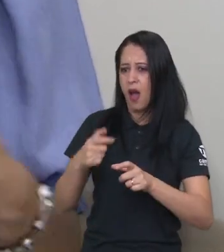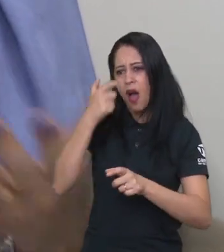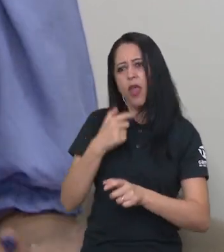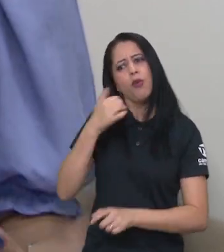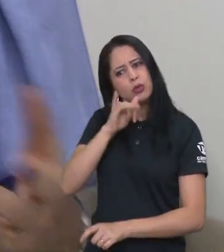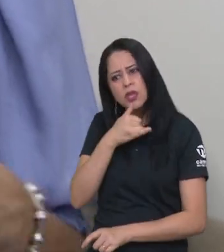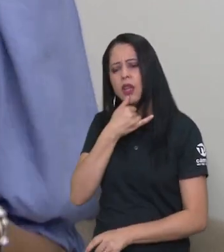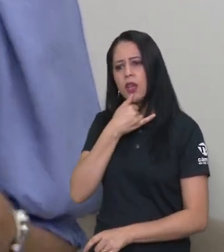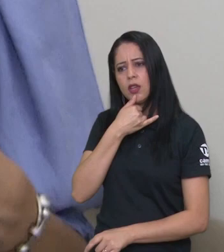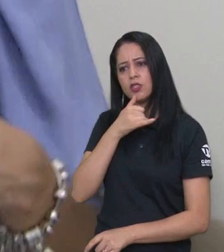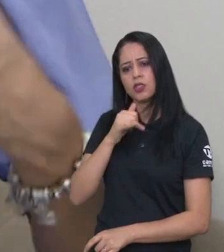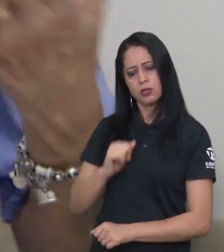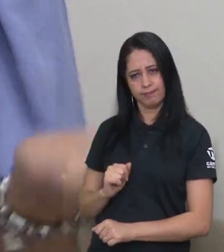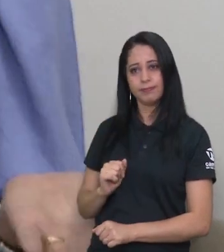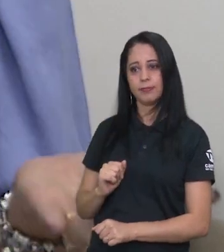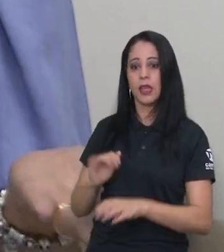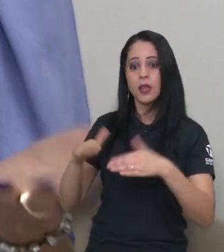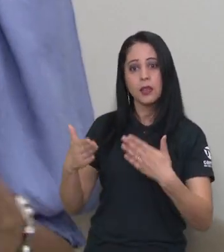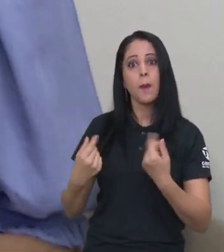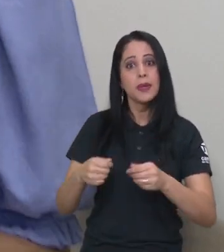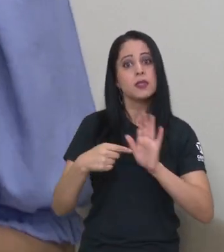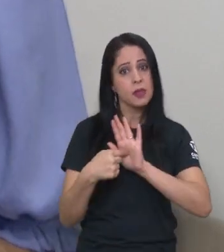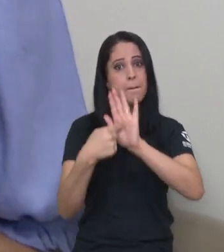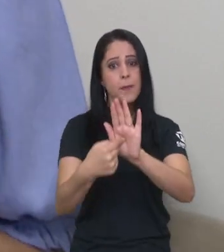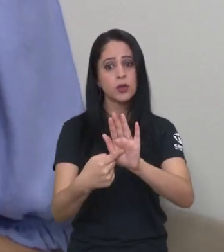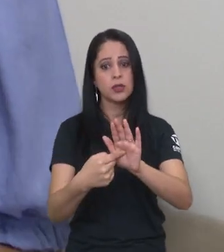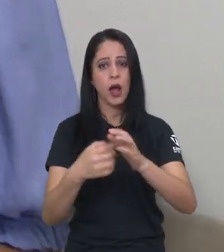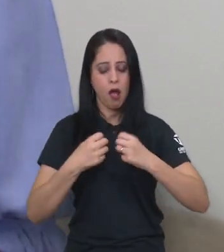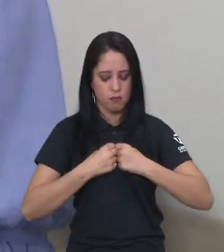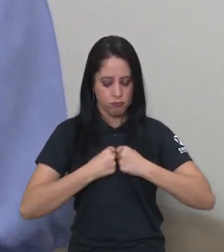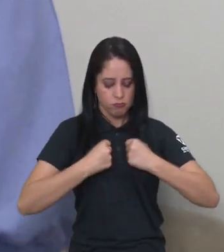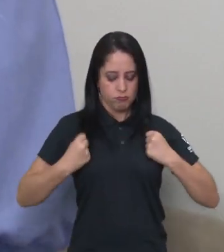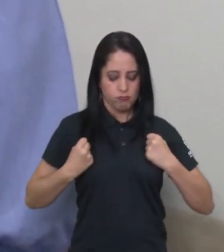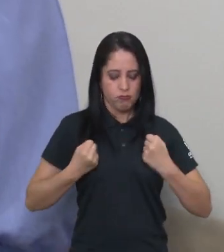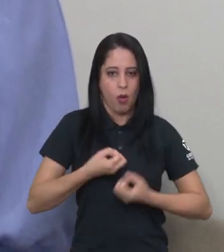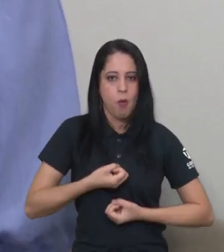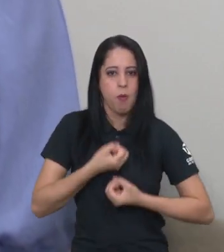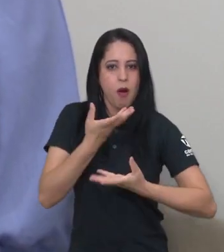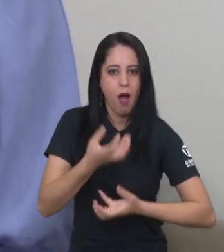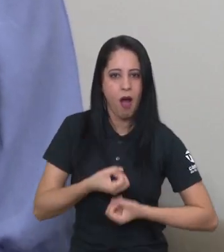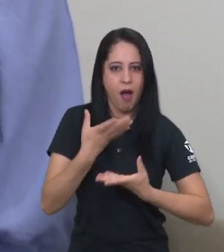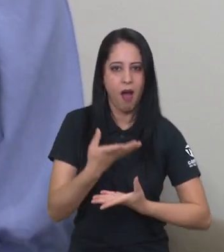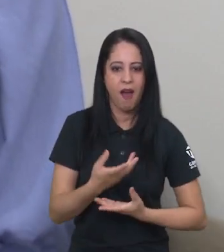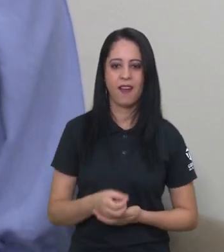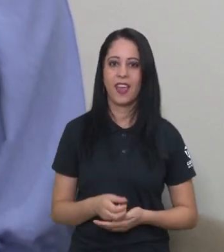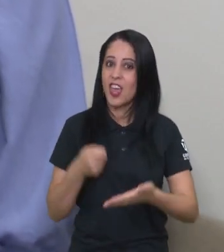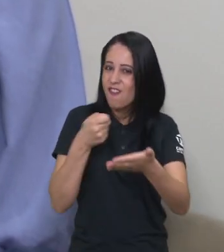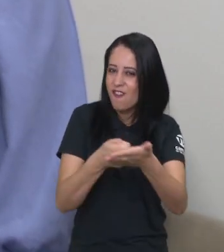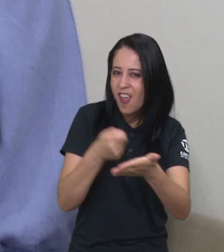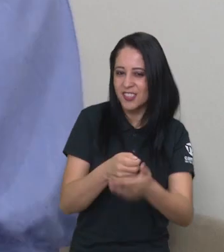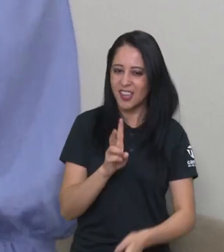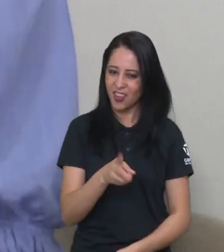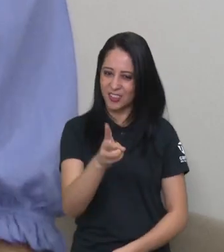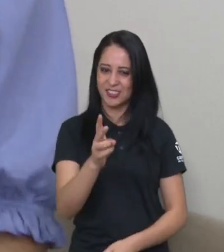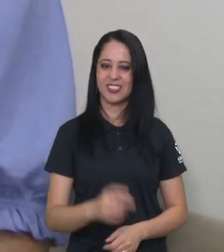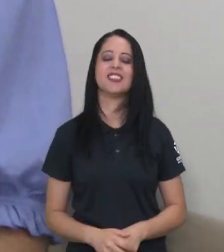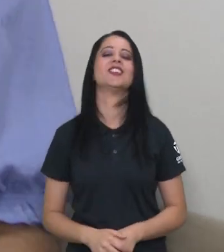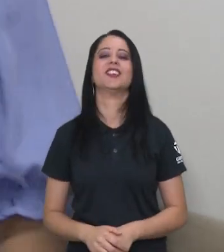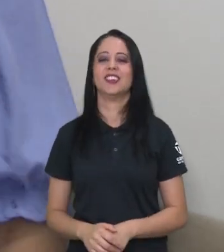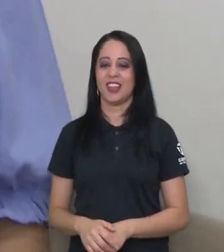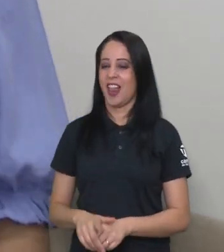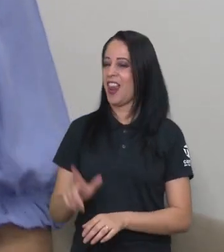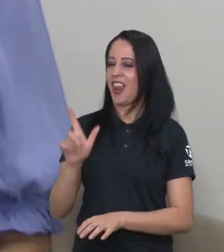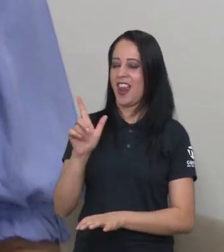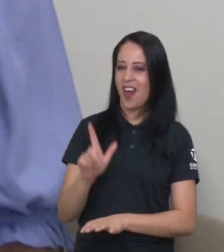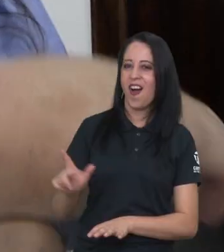machucando sem querer. Então expõem seu sentimento e busquem os sonhos de vocês, que vale a pena. O resultado vem. Vem.